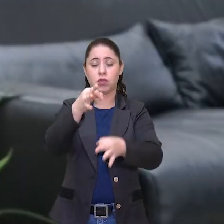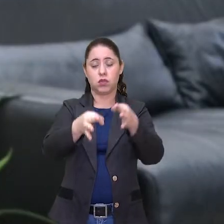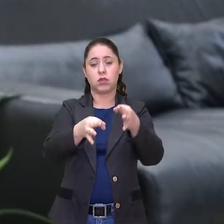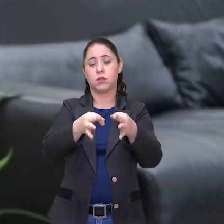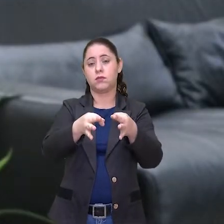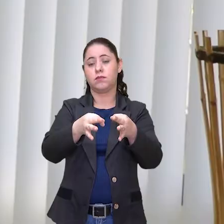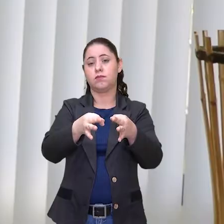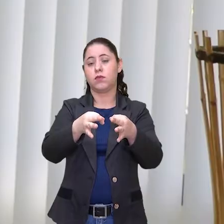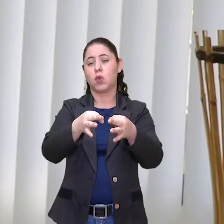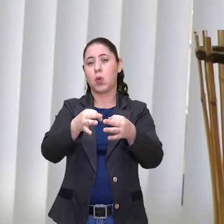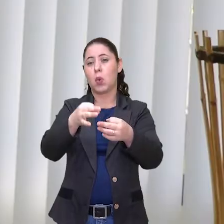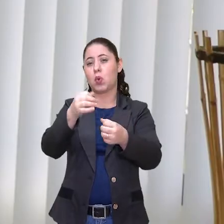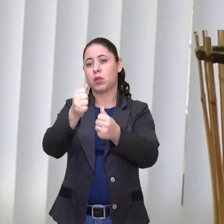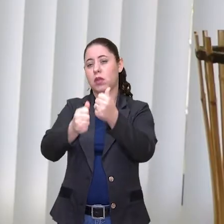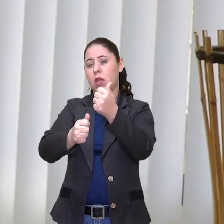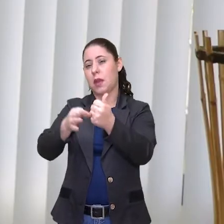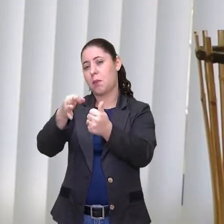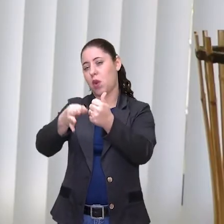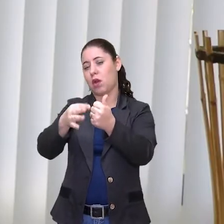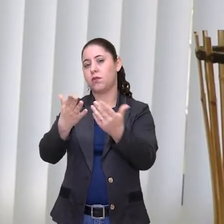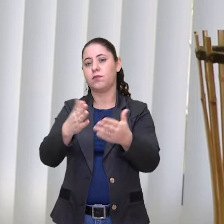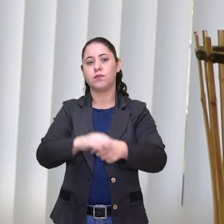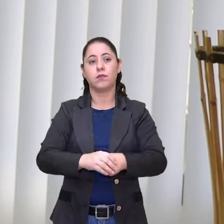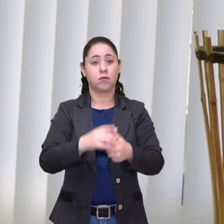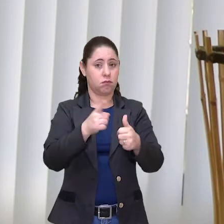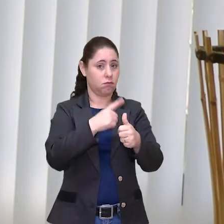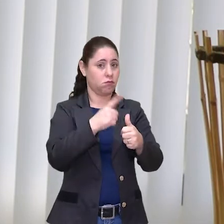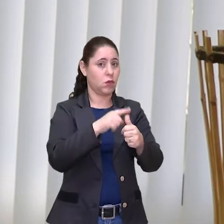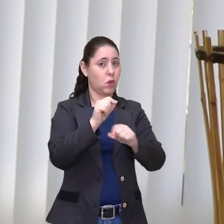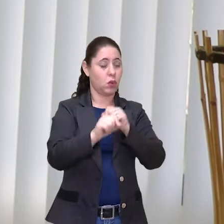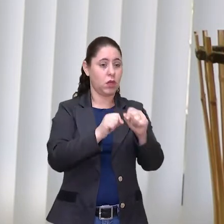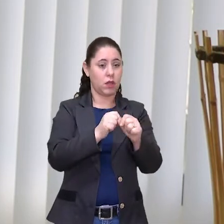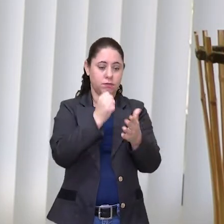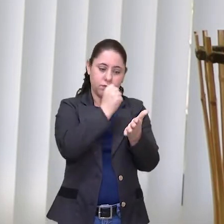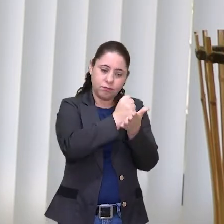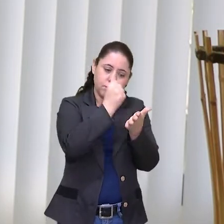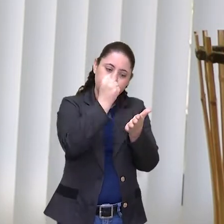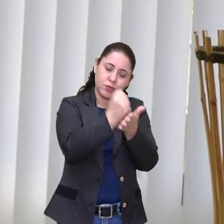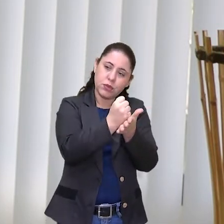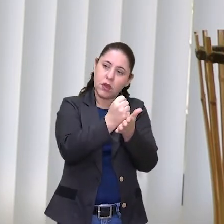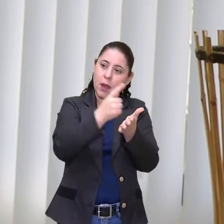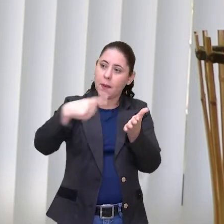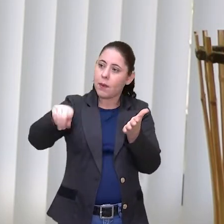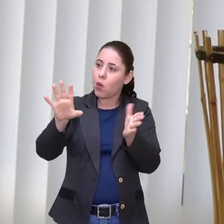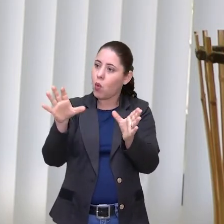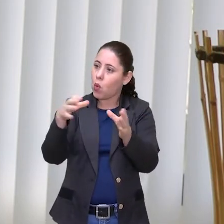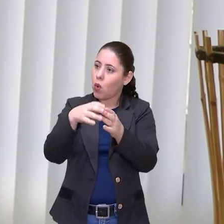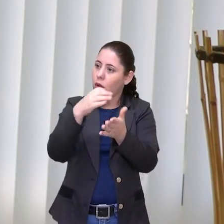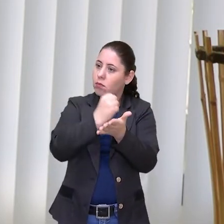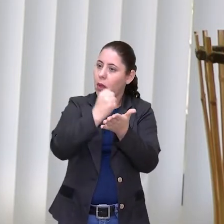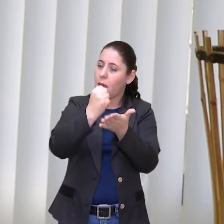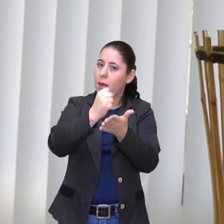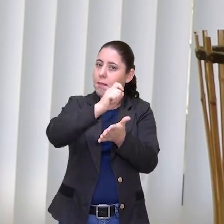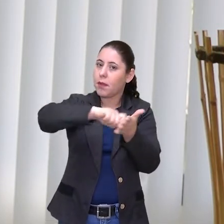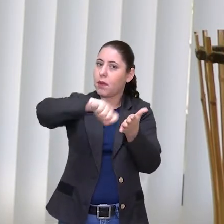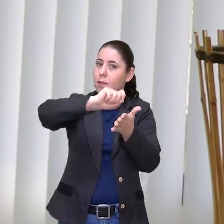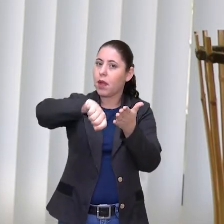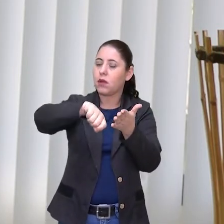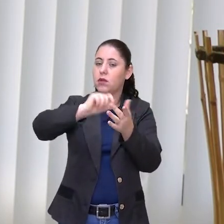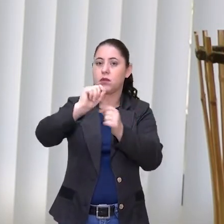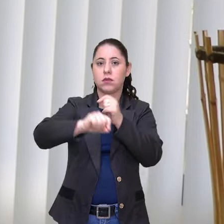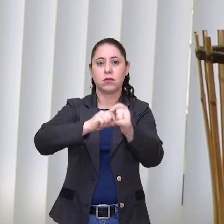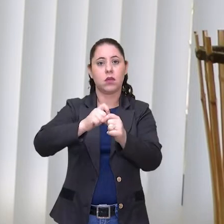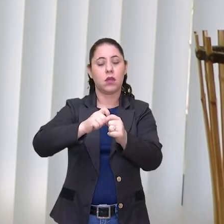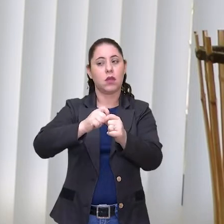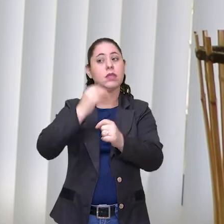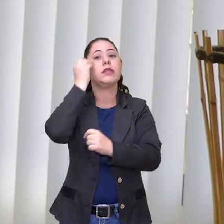Justiça do Tribunal? No primeiro momento, a Corregedoria trabalha com os credenciamentos desses leiloeiros. São leiloeiros